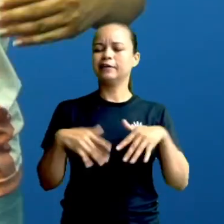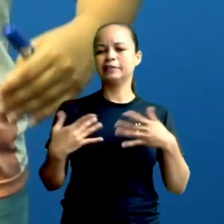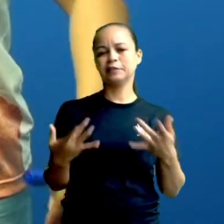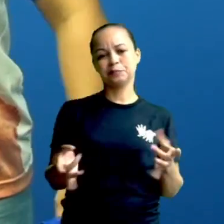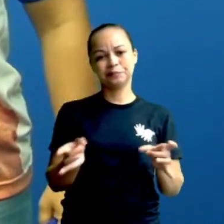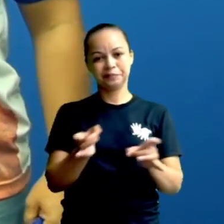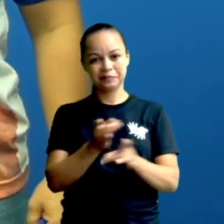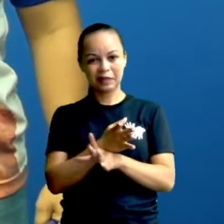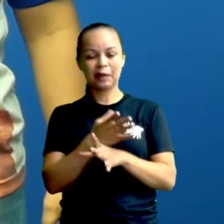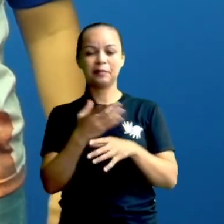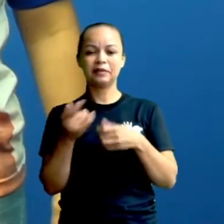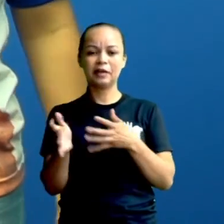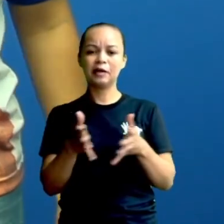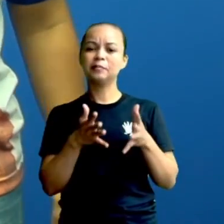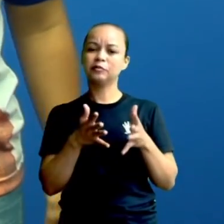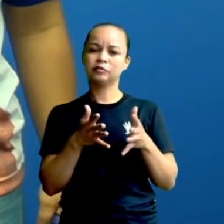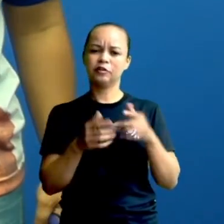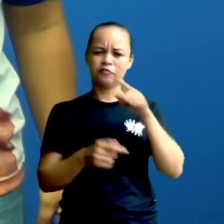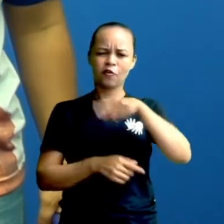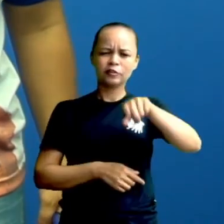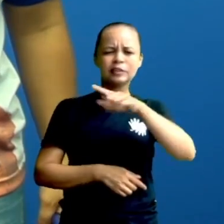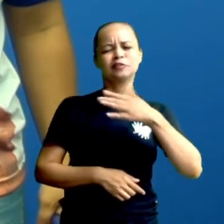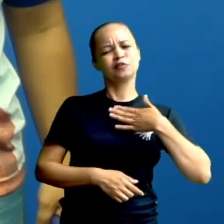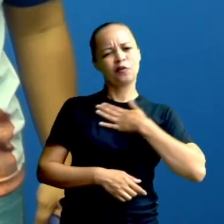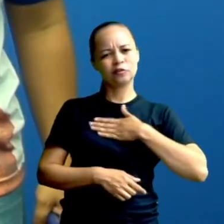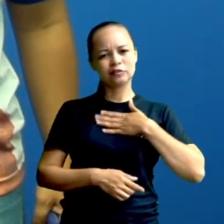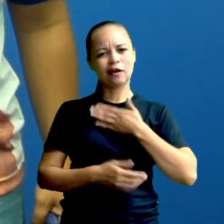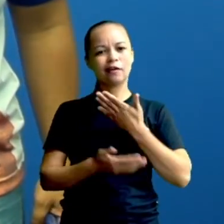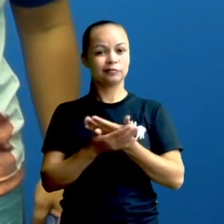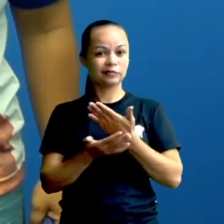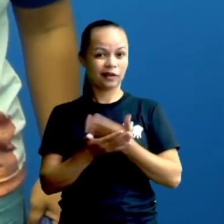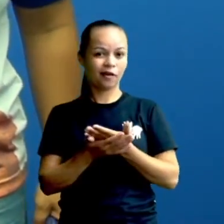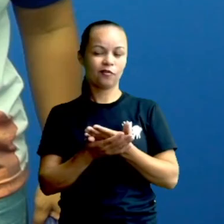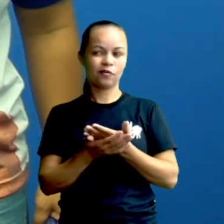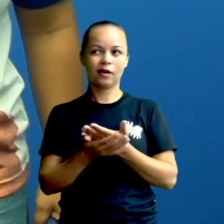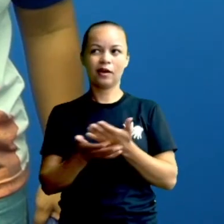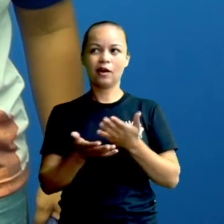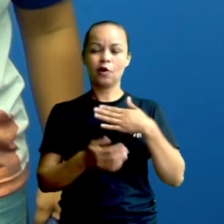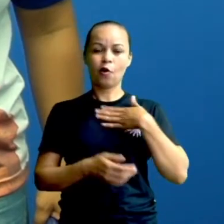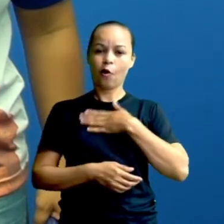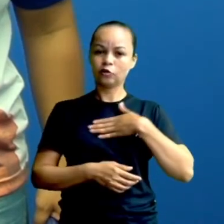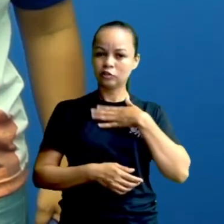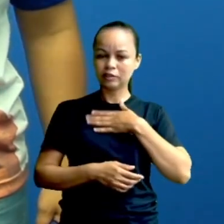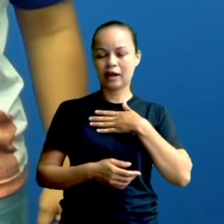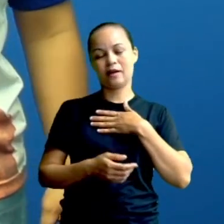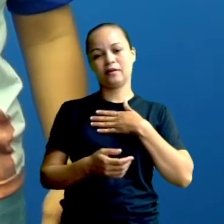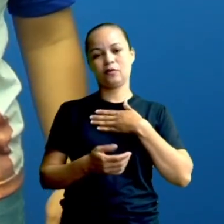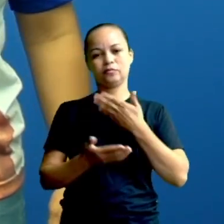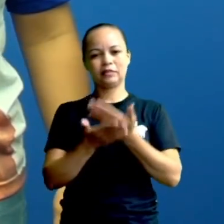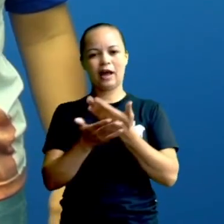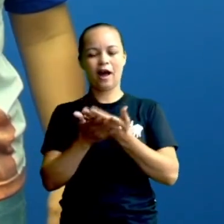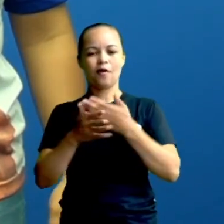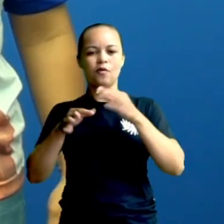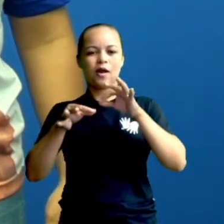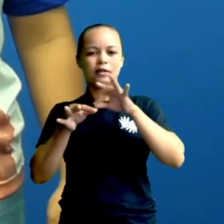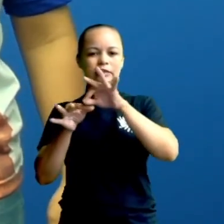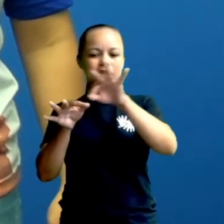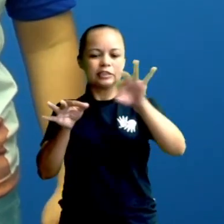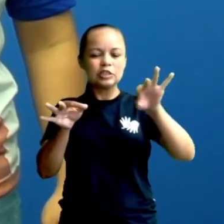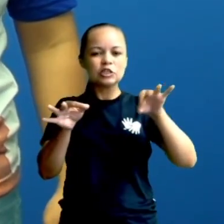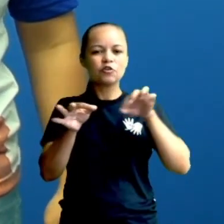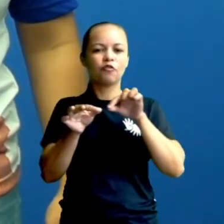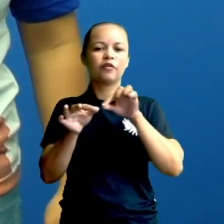ficamos por aqui. Então, gostaram da minha aula? Gostaram da aula de circunferência? Medida desse